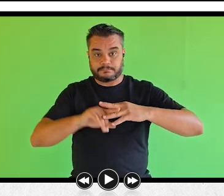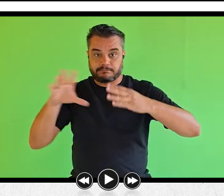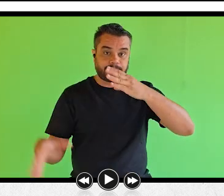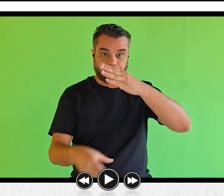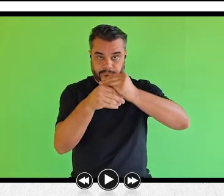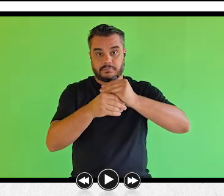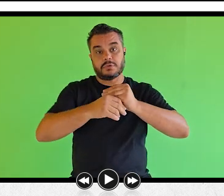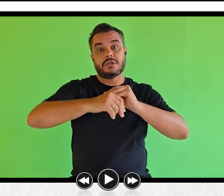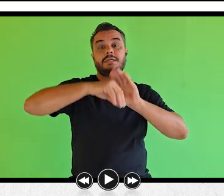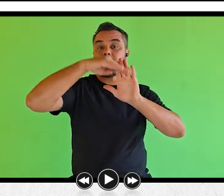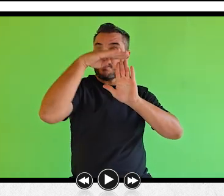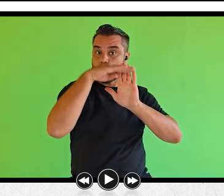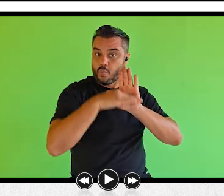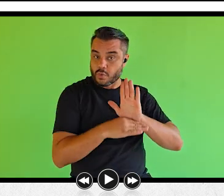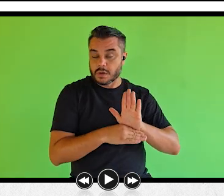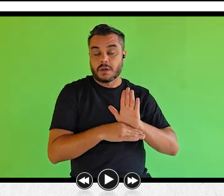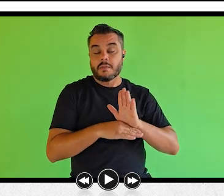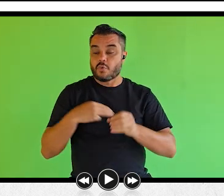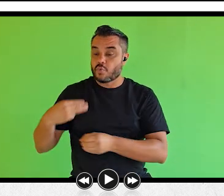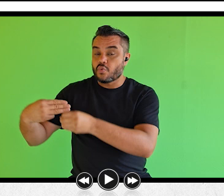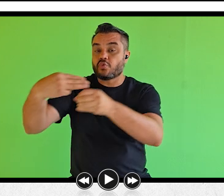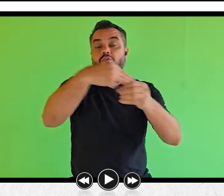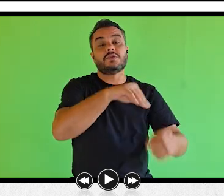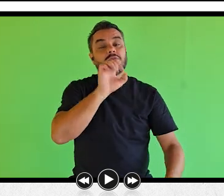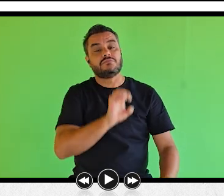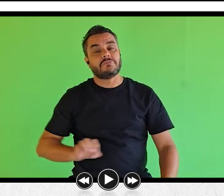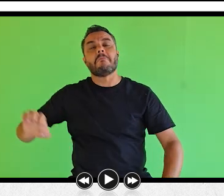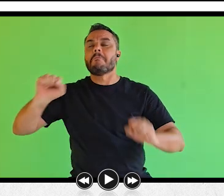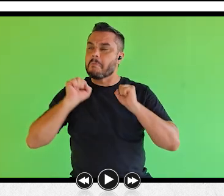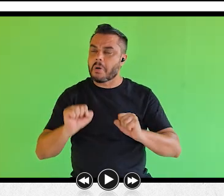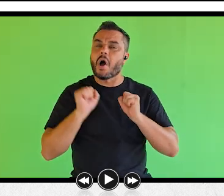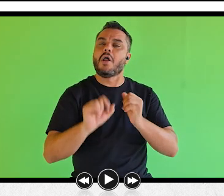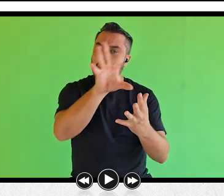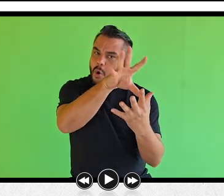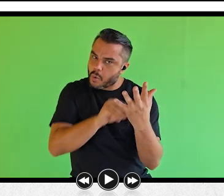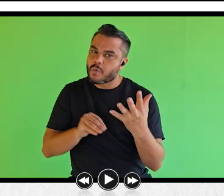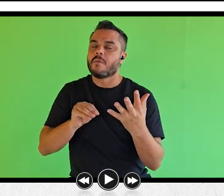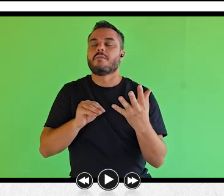inspirar nessa iniciativa e estabelecer algo semelhante aí na localidade.